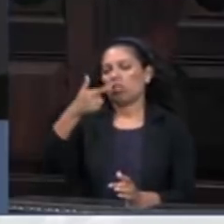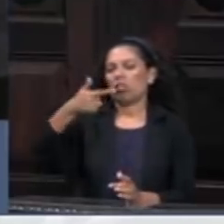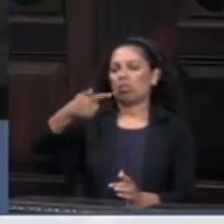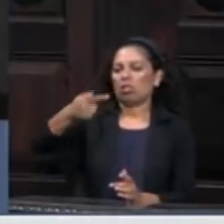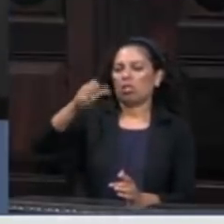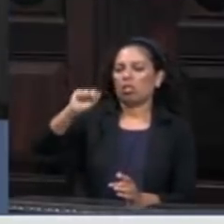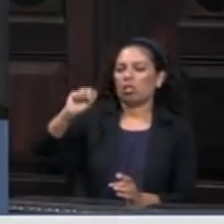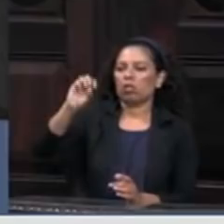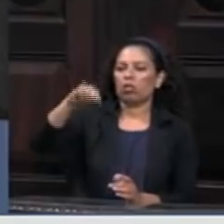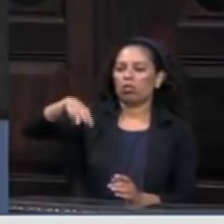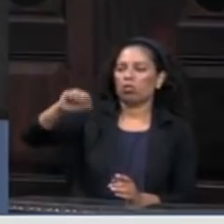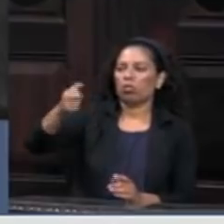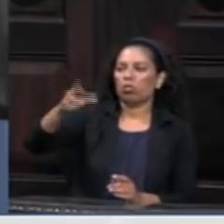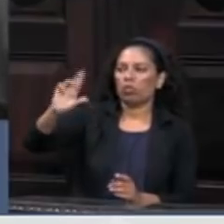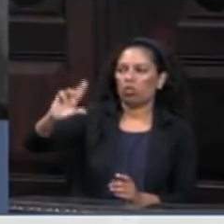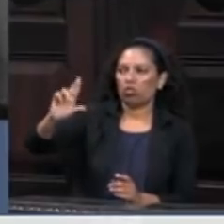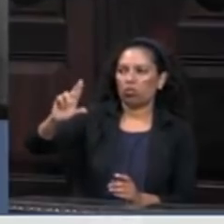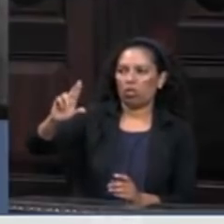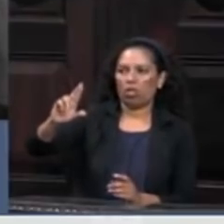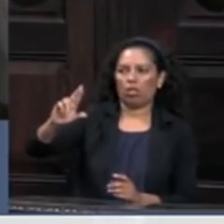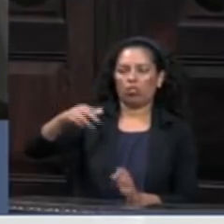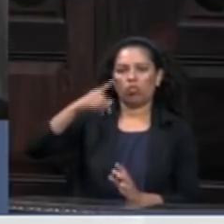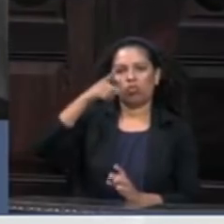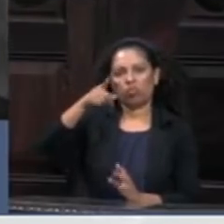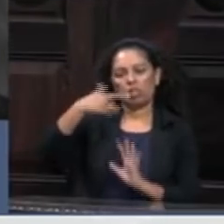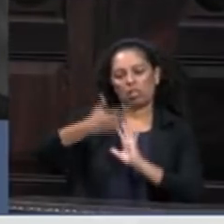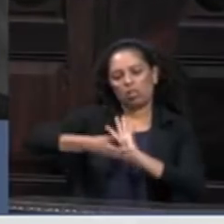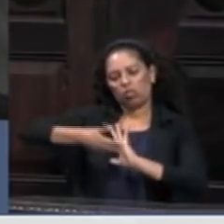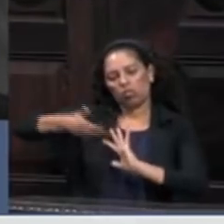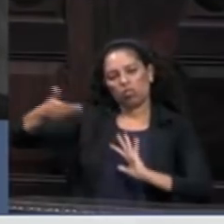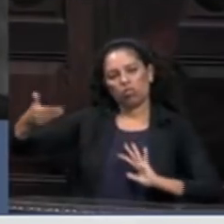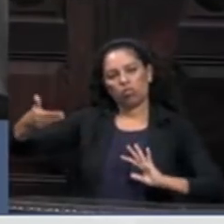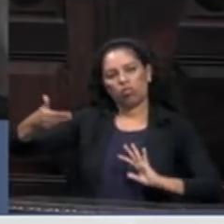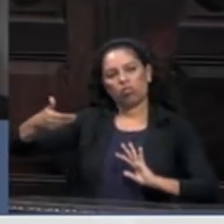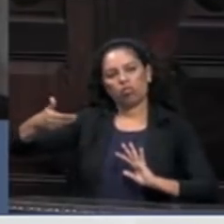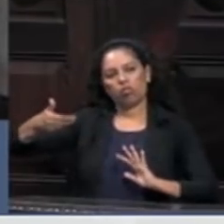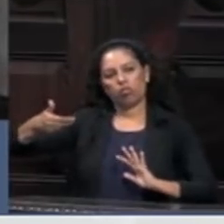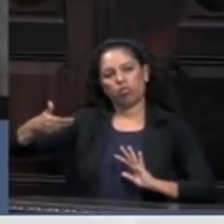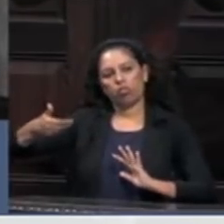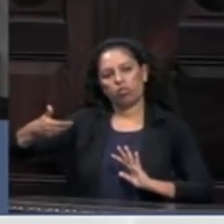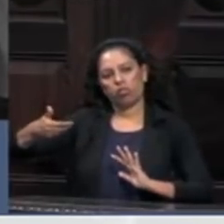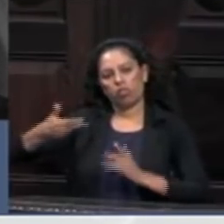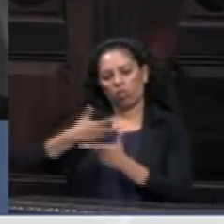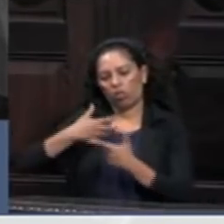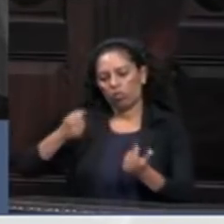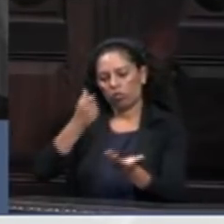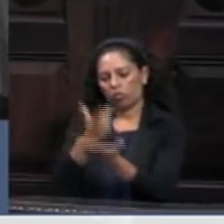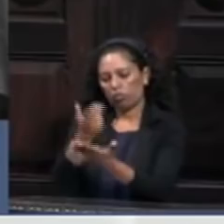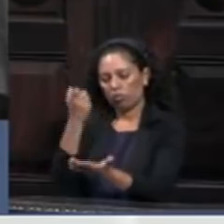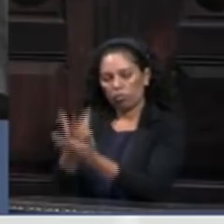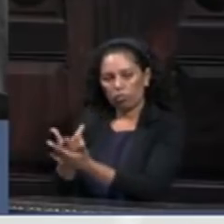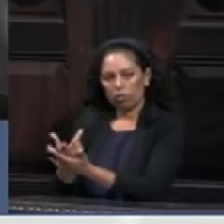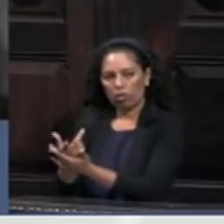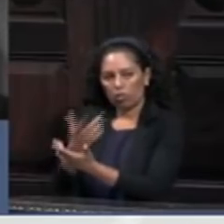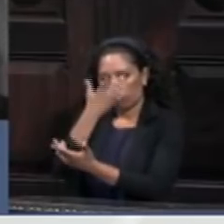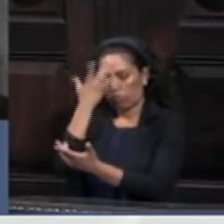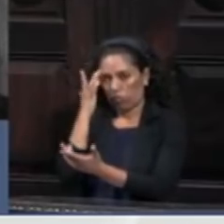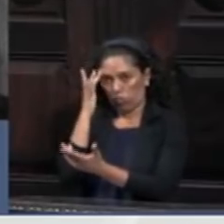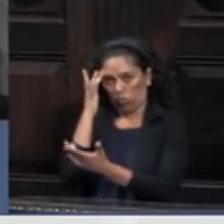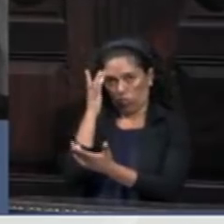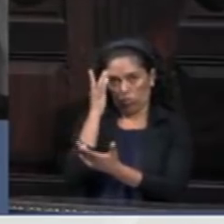bilhões, você tira desse valor despesa de pessoal.